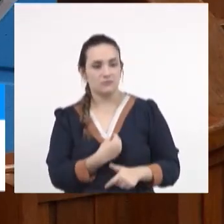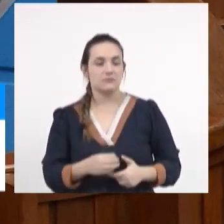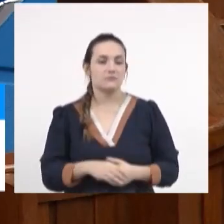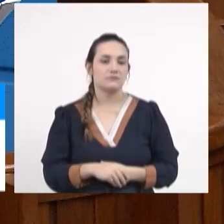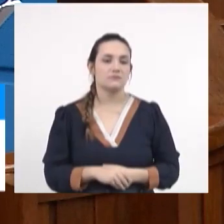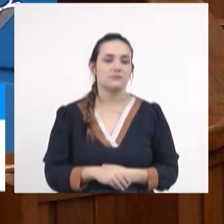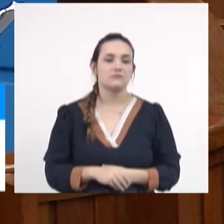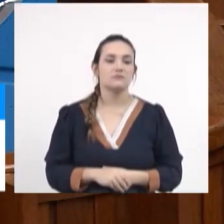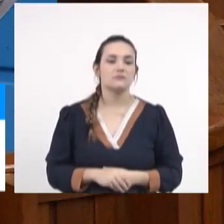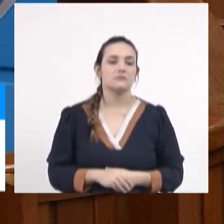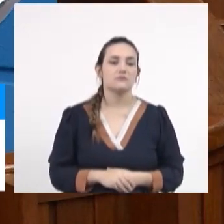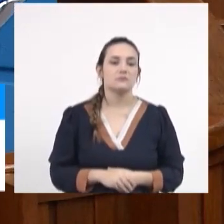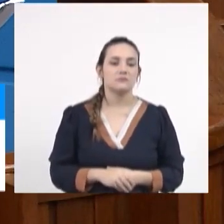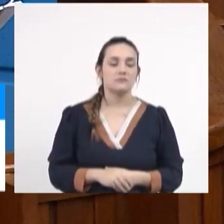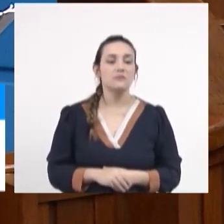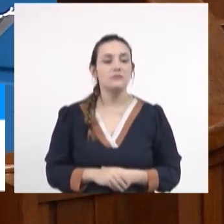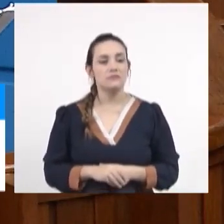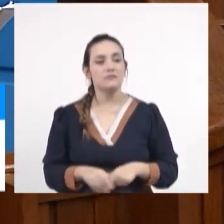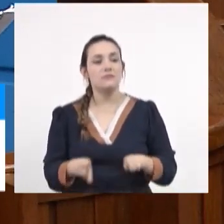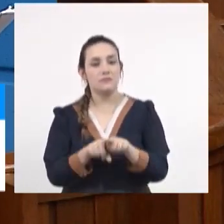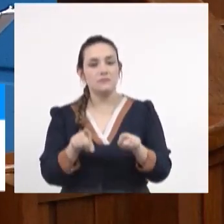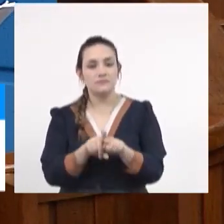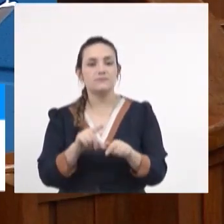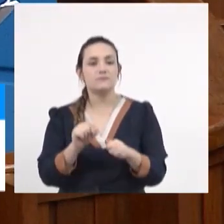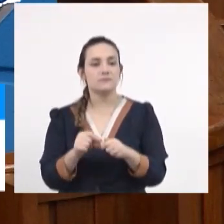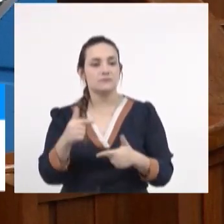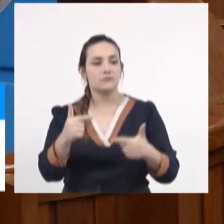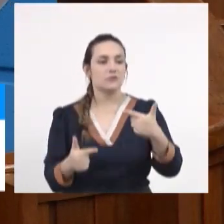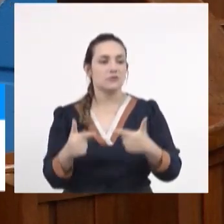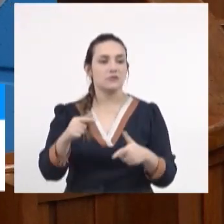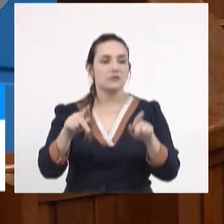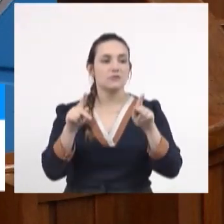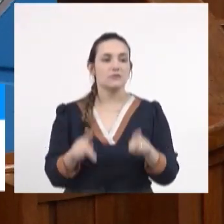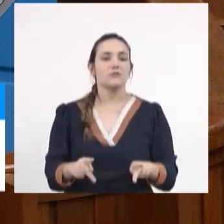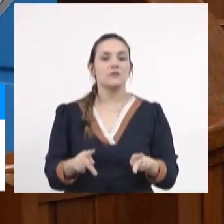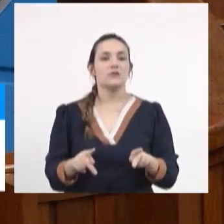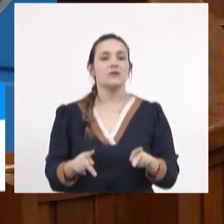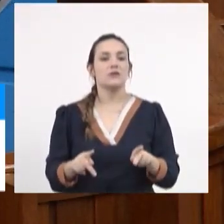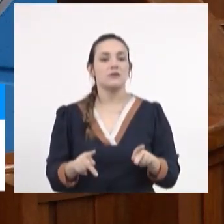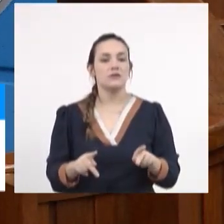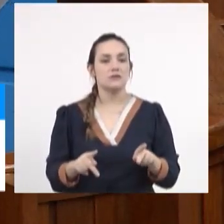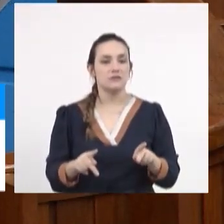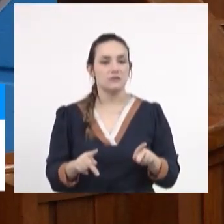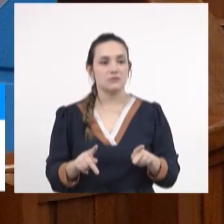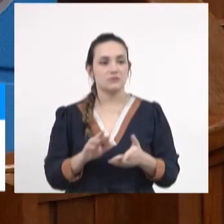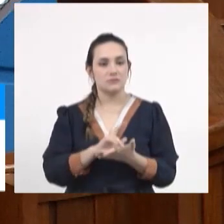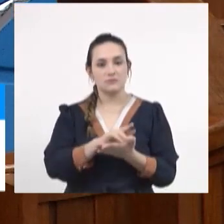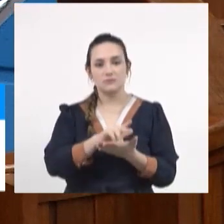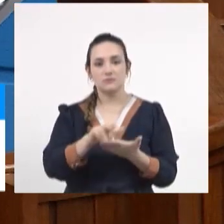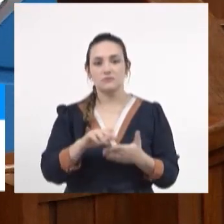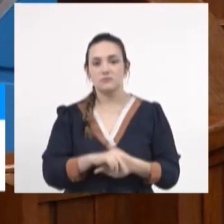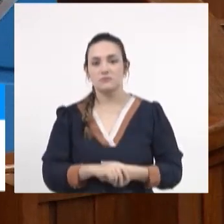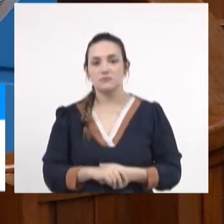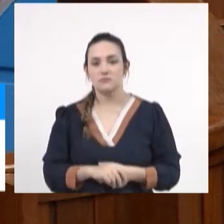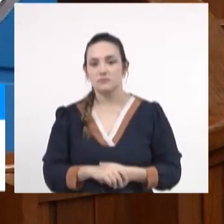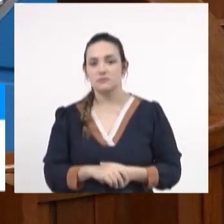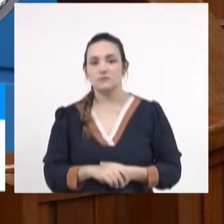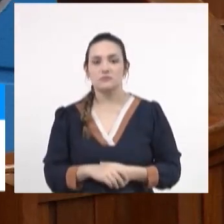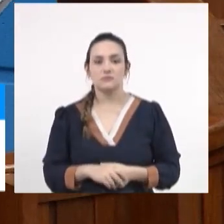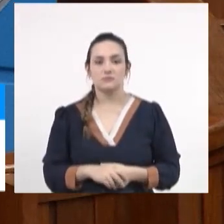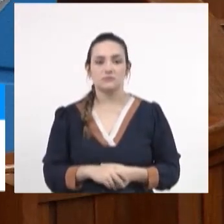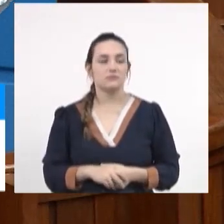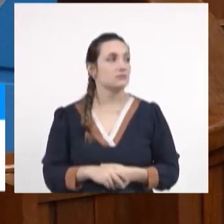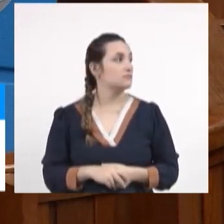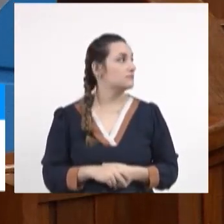de promover políticas públicas voltadas à conservação da biodiversidade, e desde 2010,